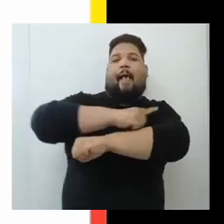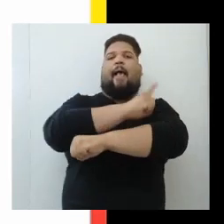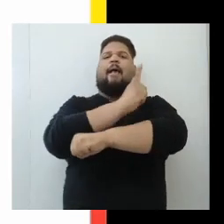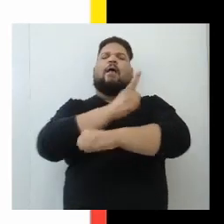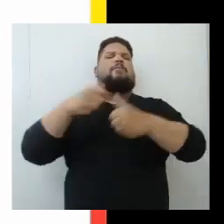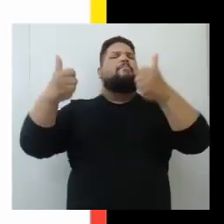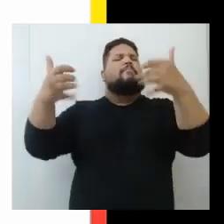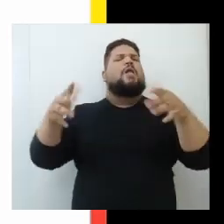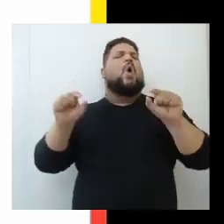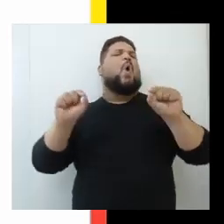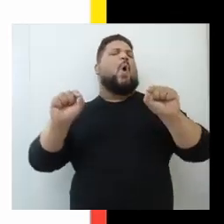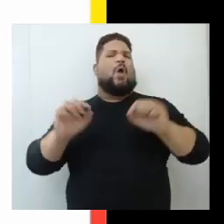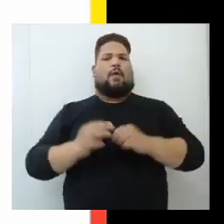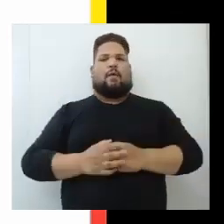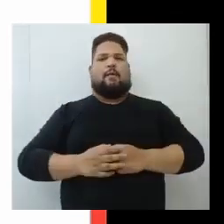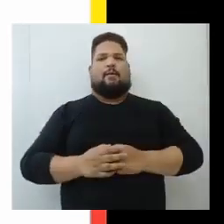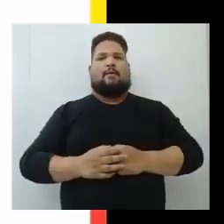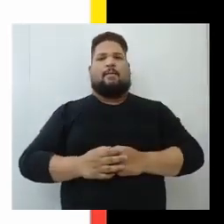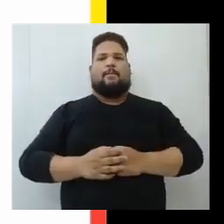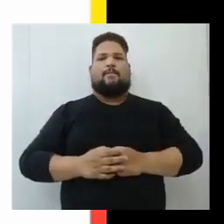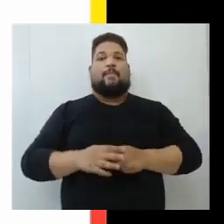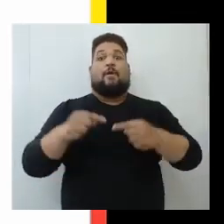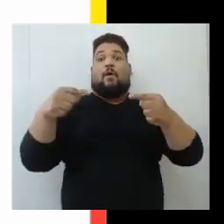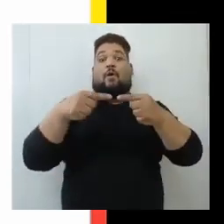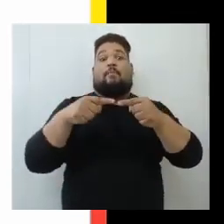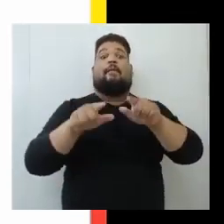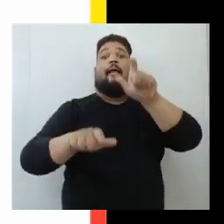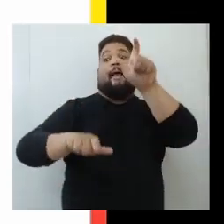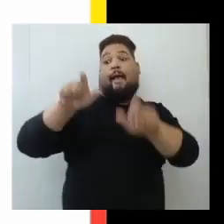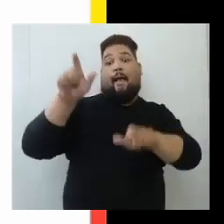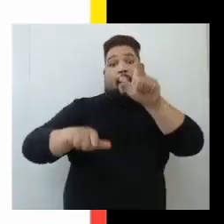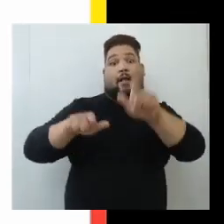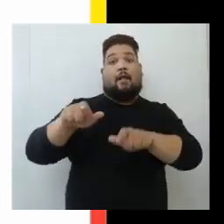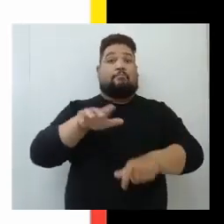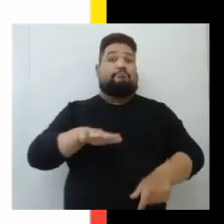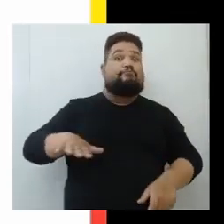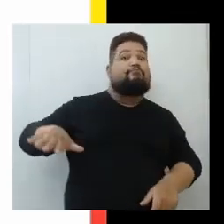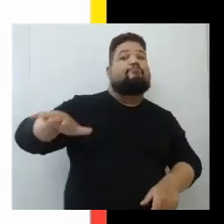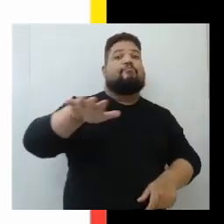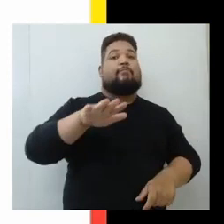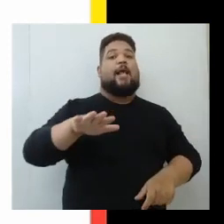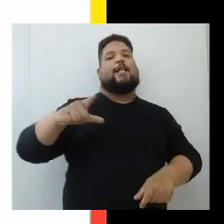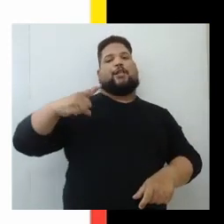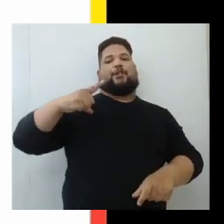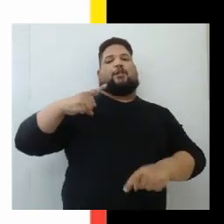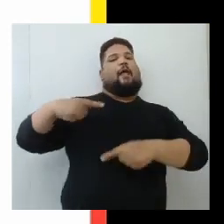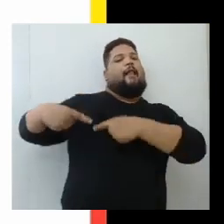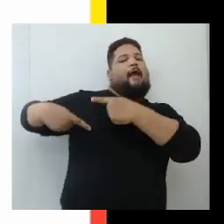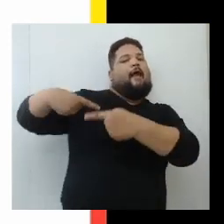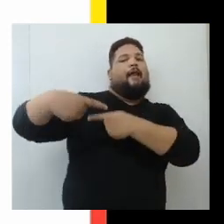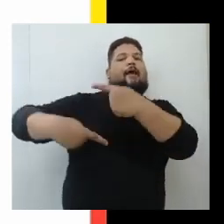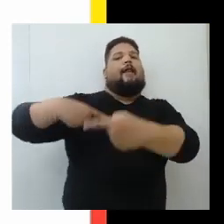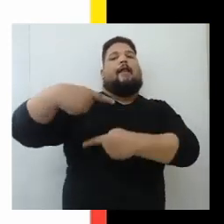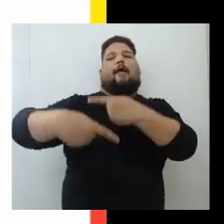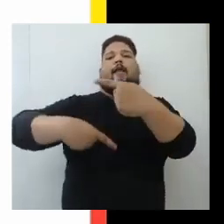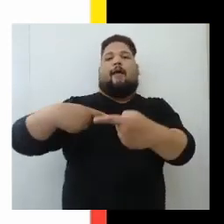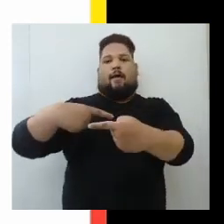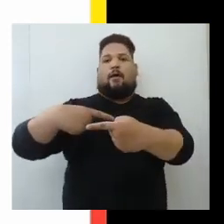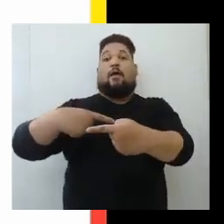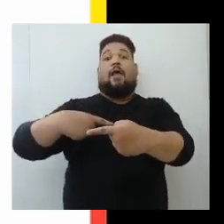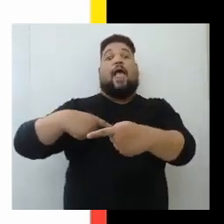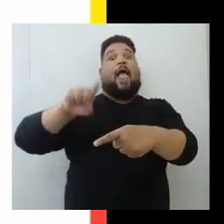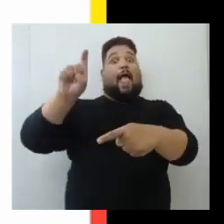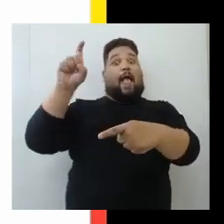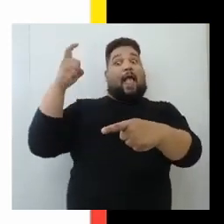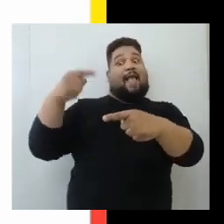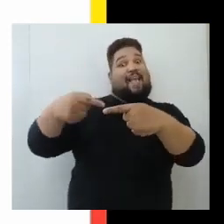ela diz o seguinte. Ela afirma que as espécies atuais descendem de outras espécies que